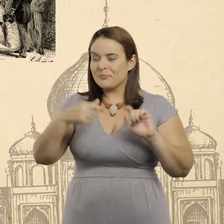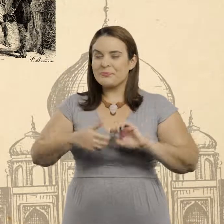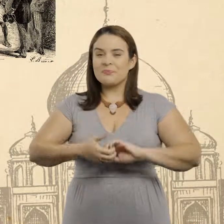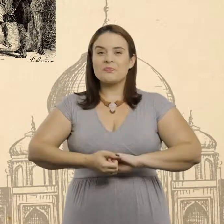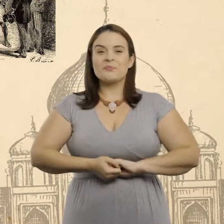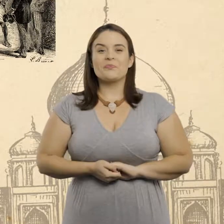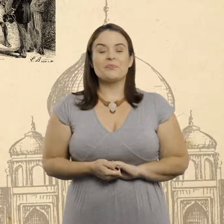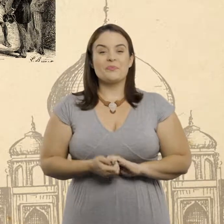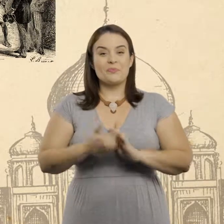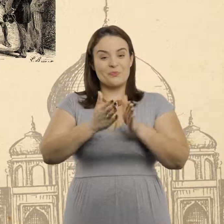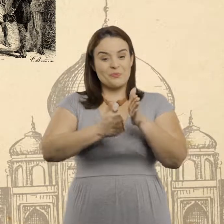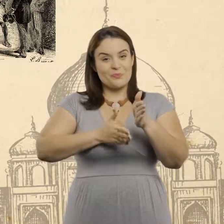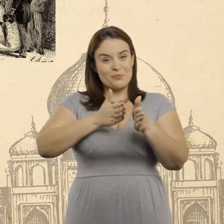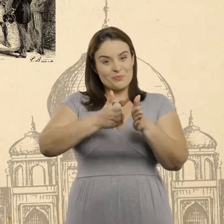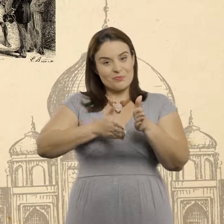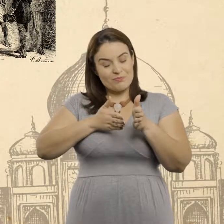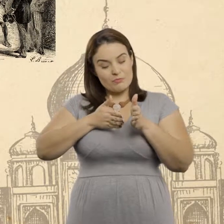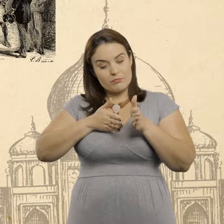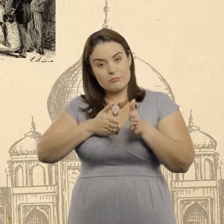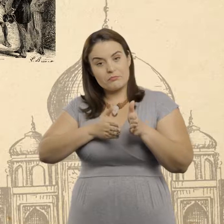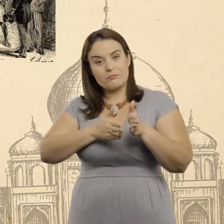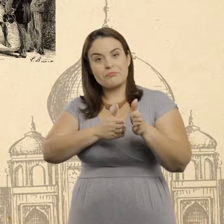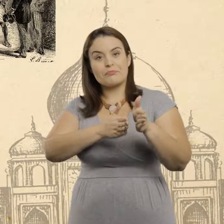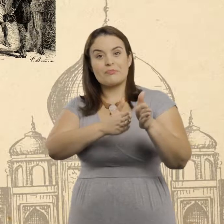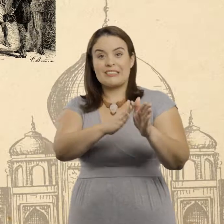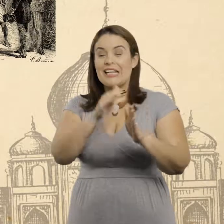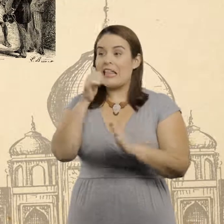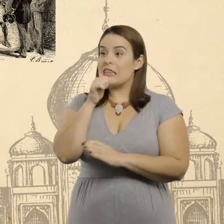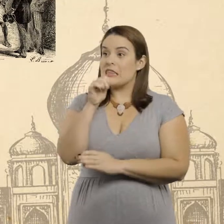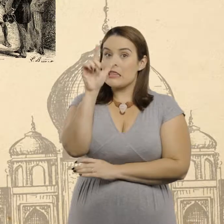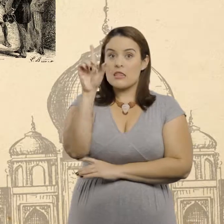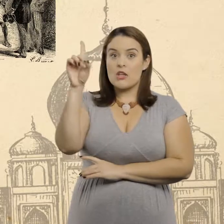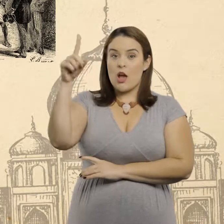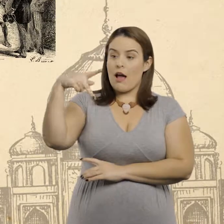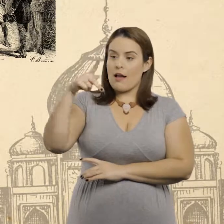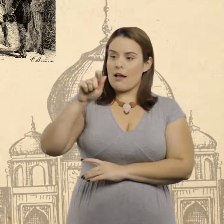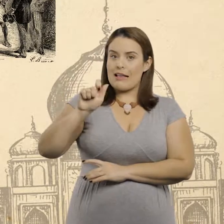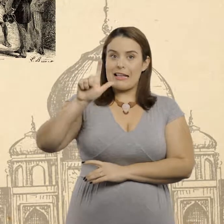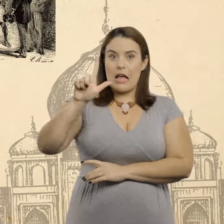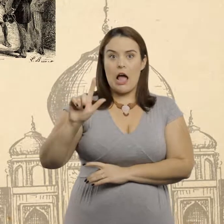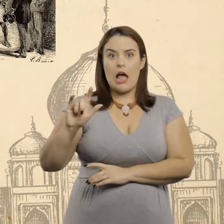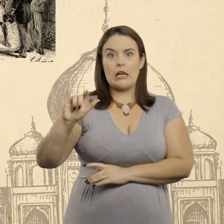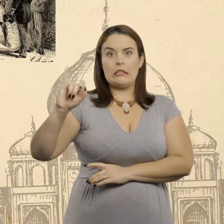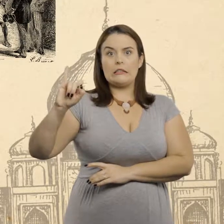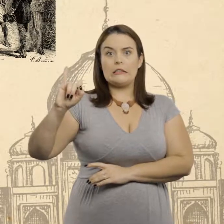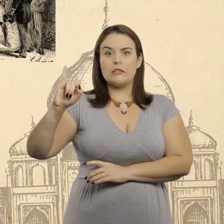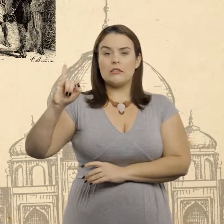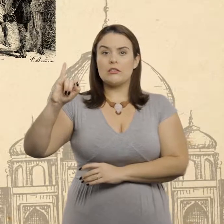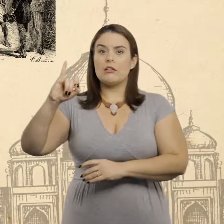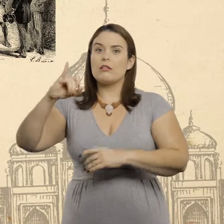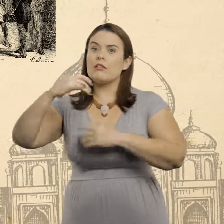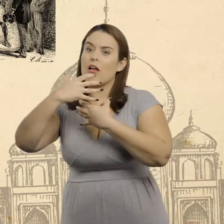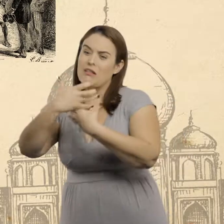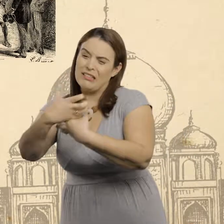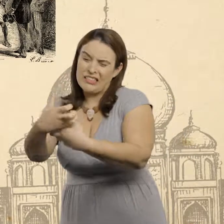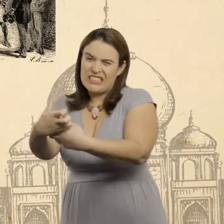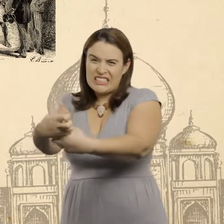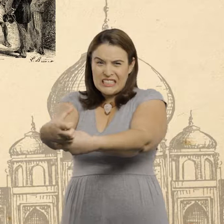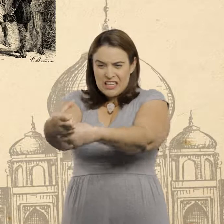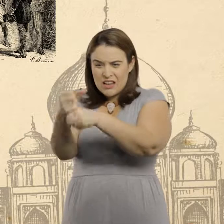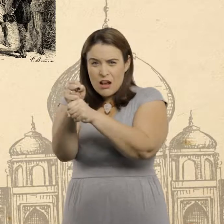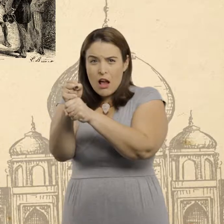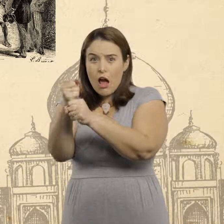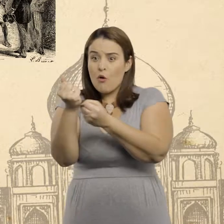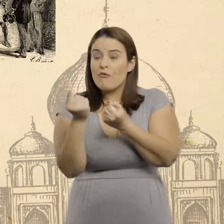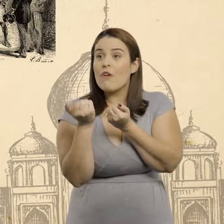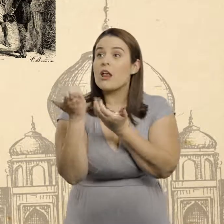ideia maluca. O trem passou por um local onde devotos da deusa Kali estrangulavam vítimas de todas